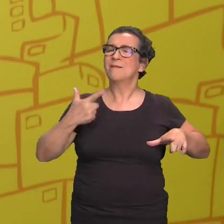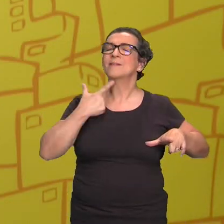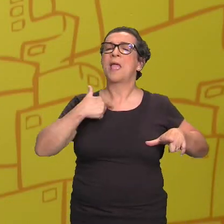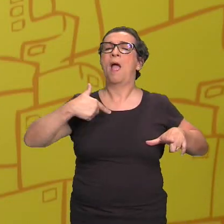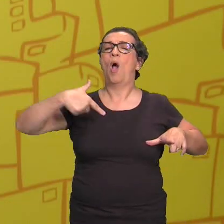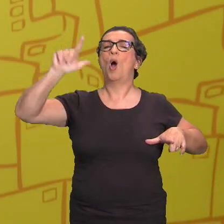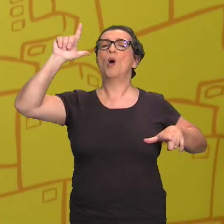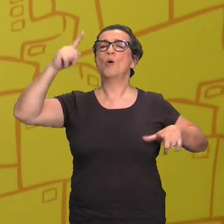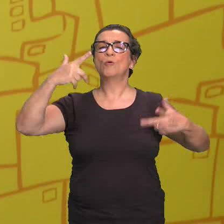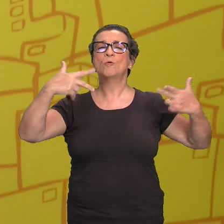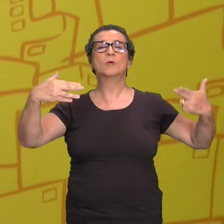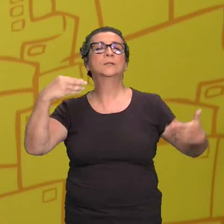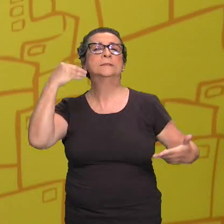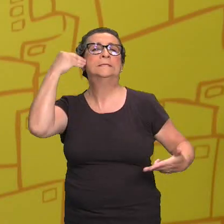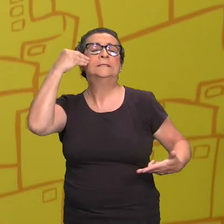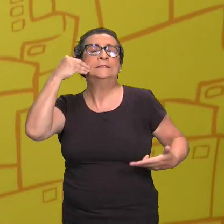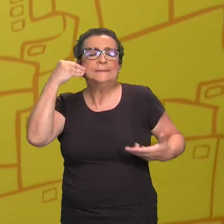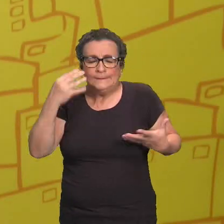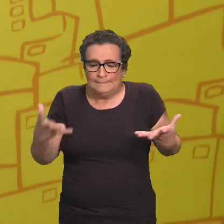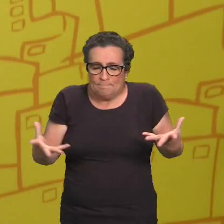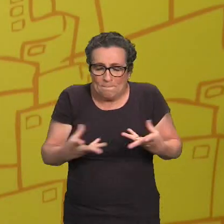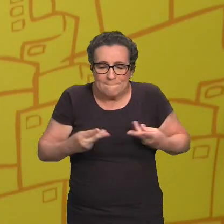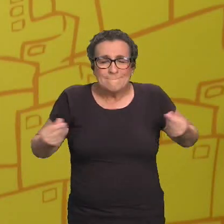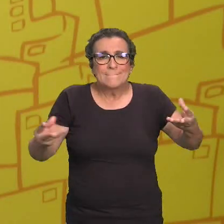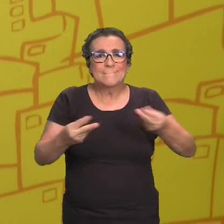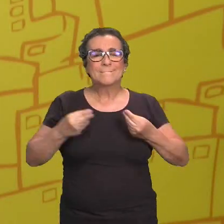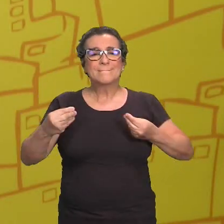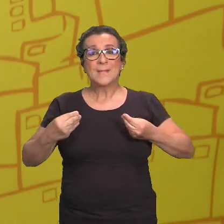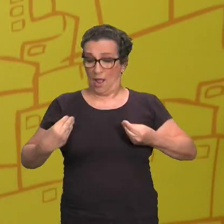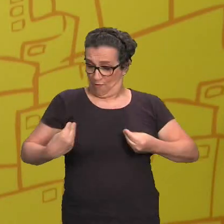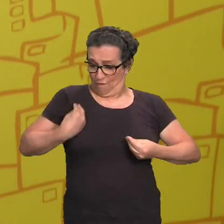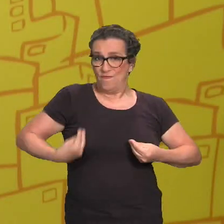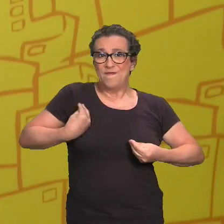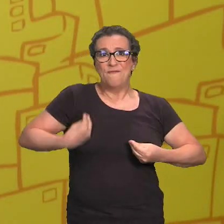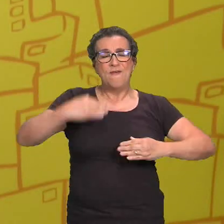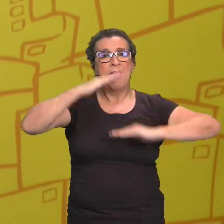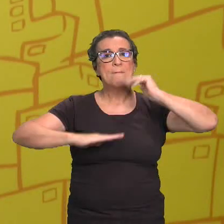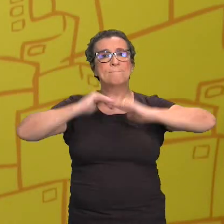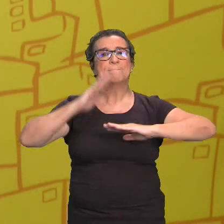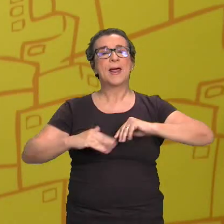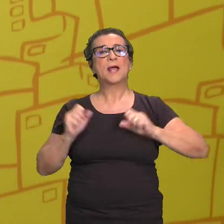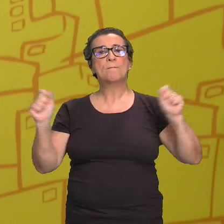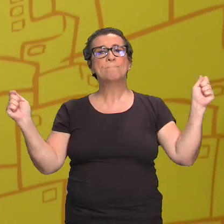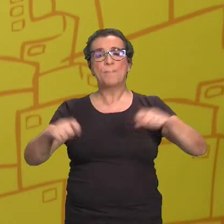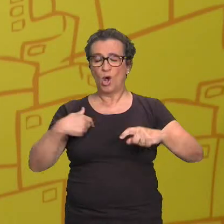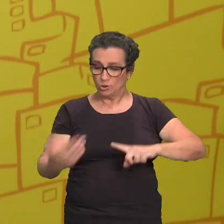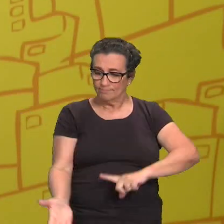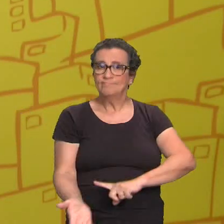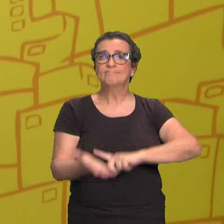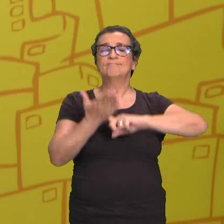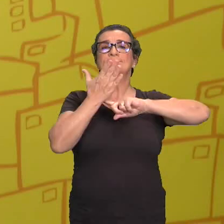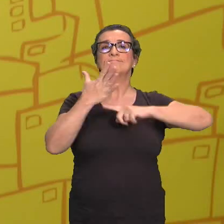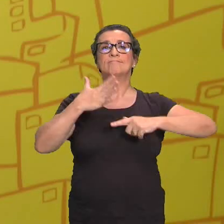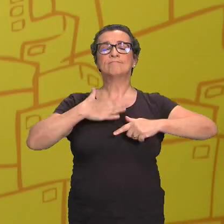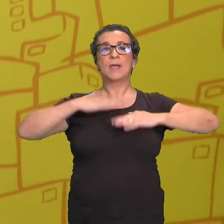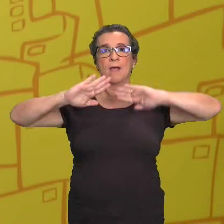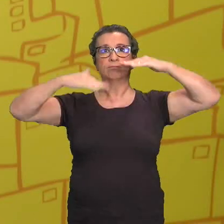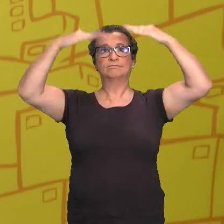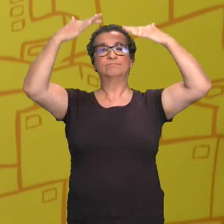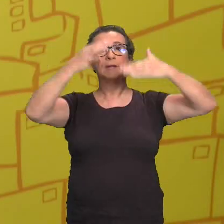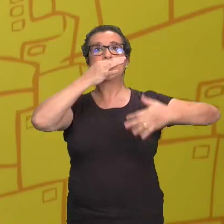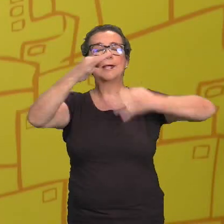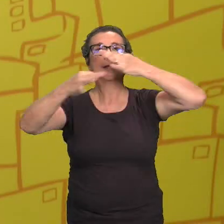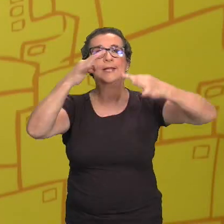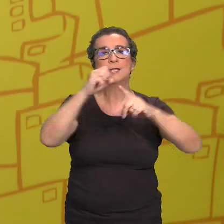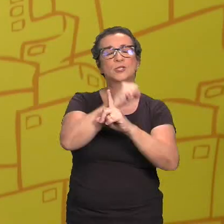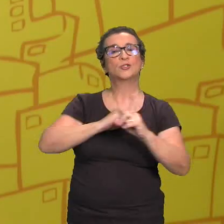Ele deseja experienciar e vivenciar práticas que contribuam para a sua formação crítica e social e para o